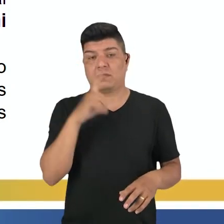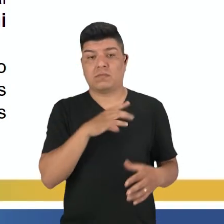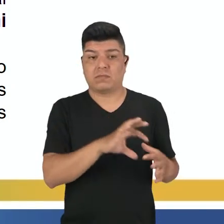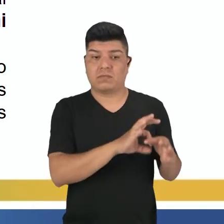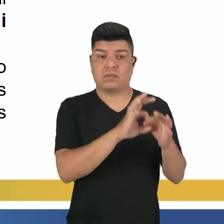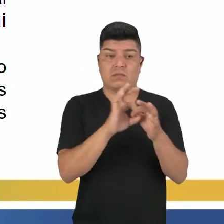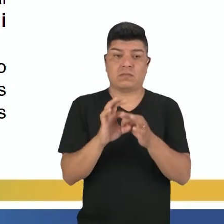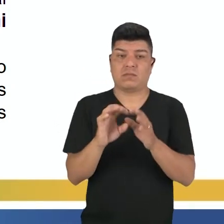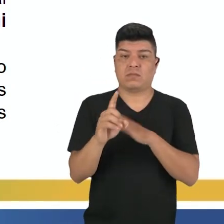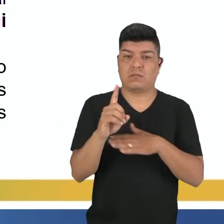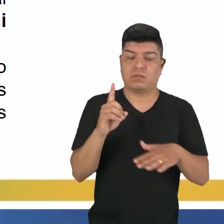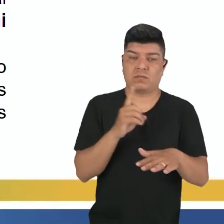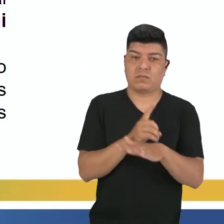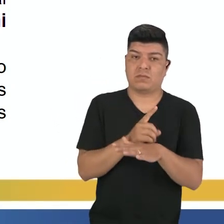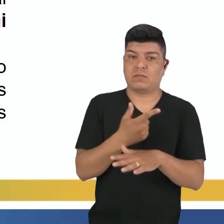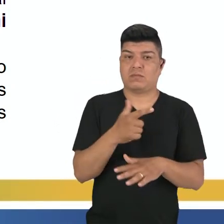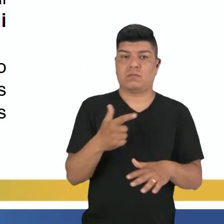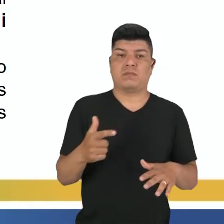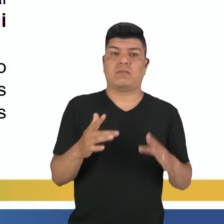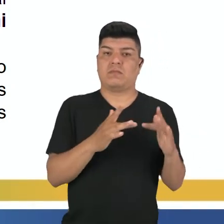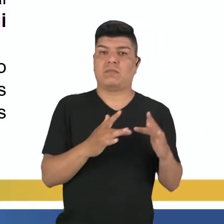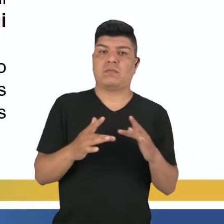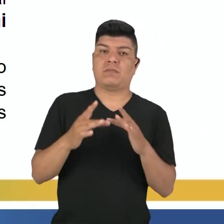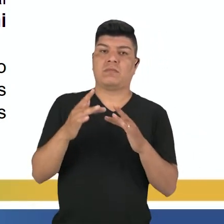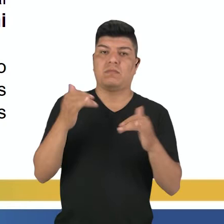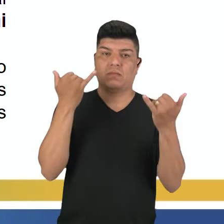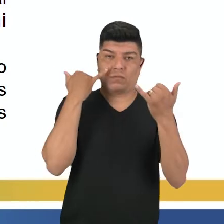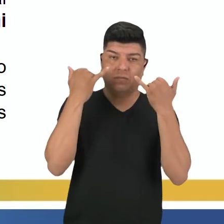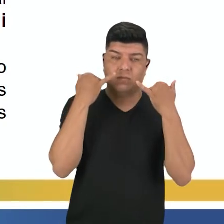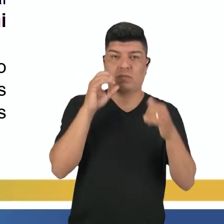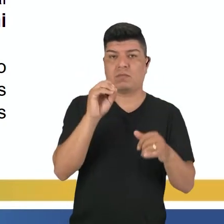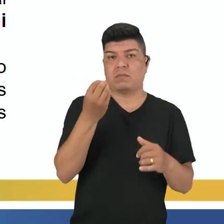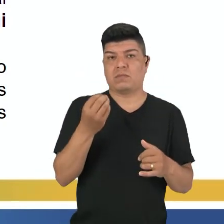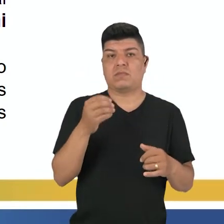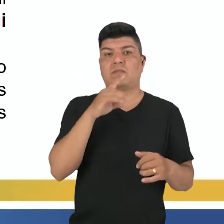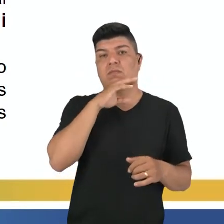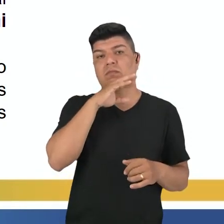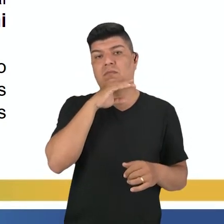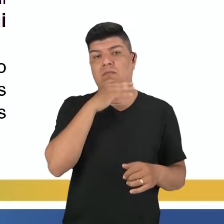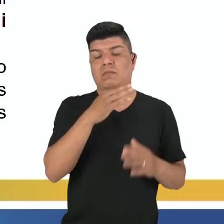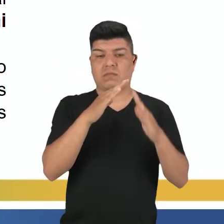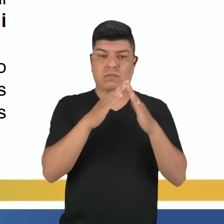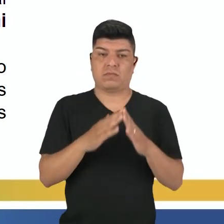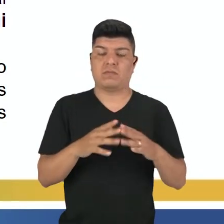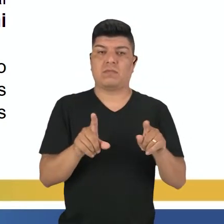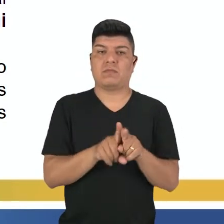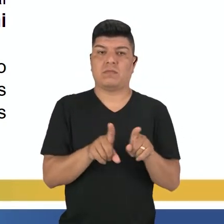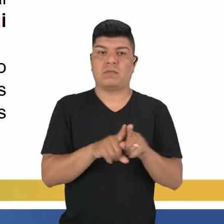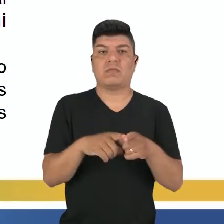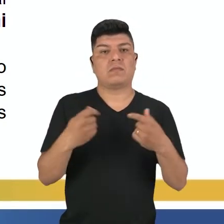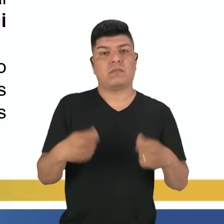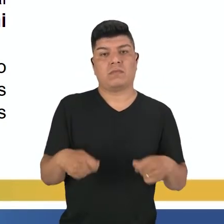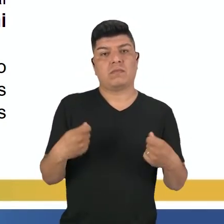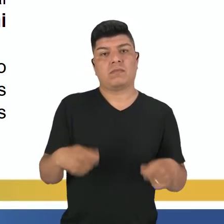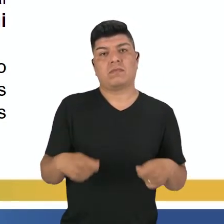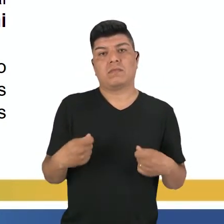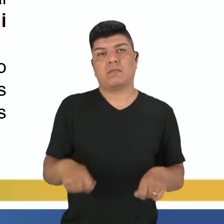contexto social que não tem muito acesso à informação ou que têm péssimas condições de moradia, elas